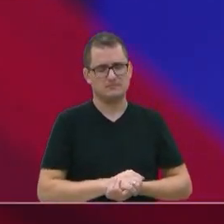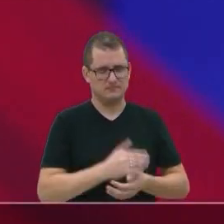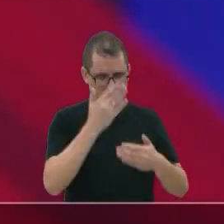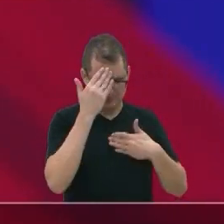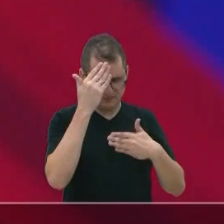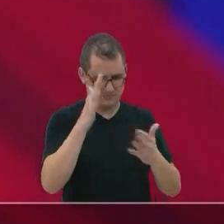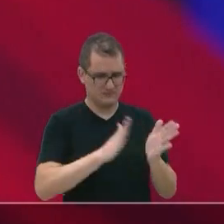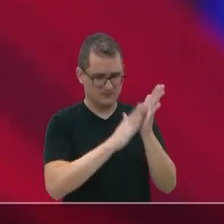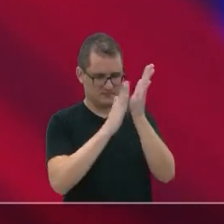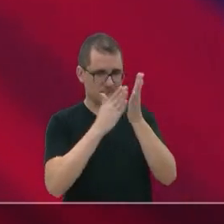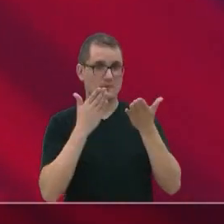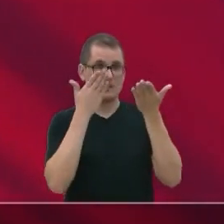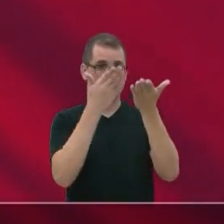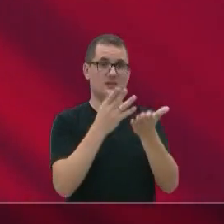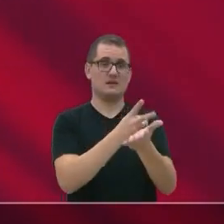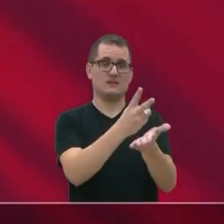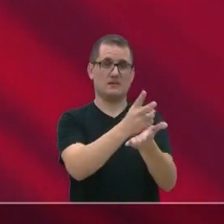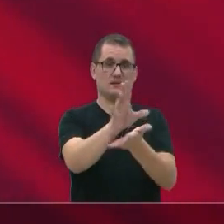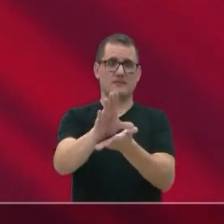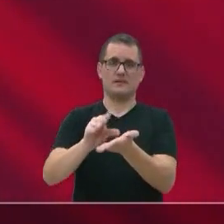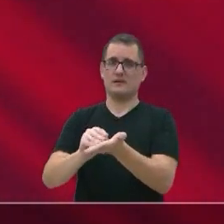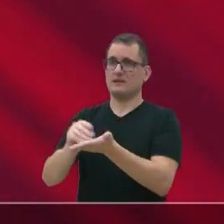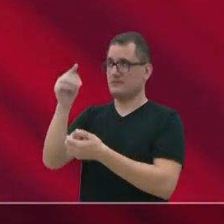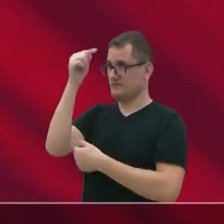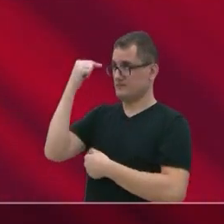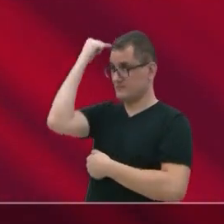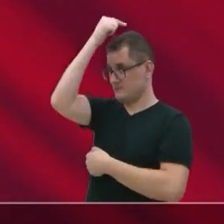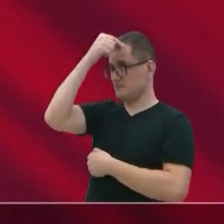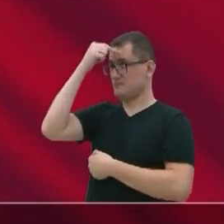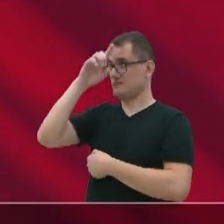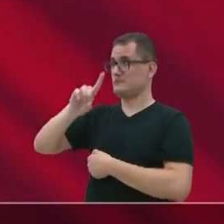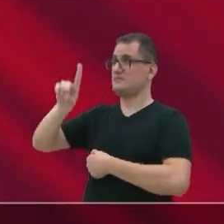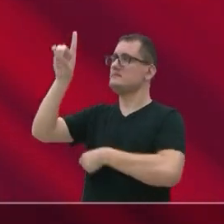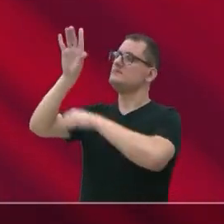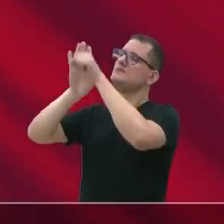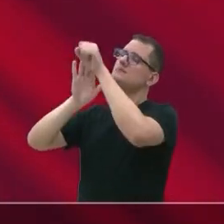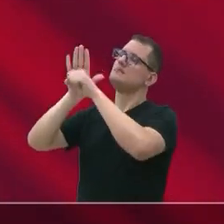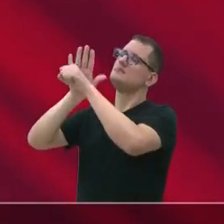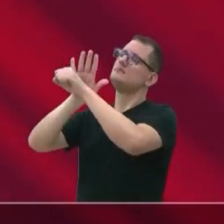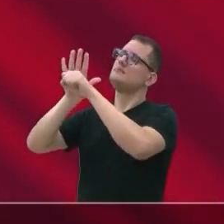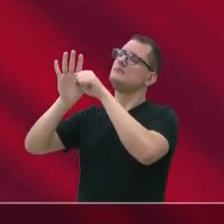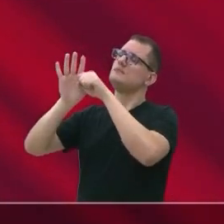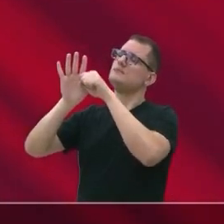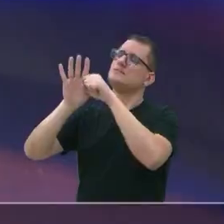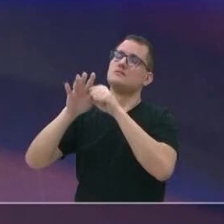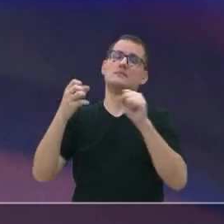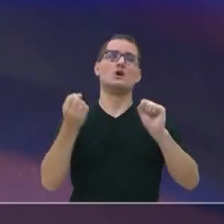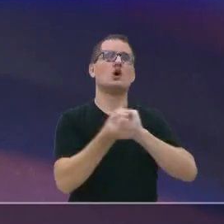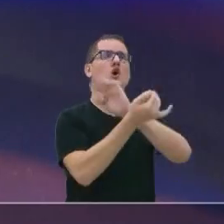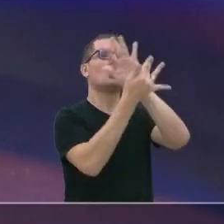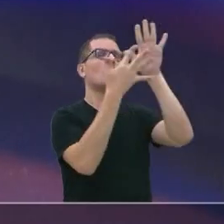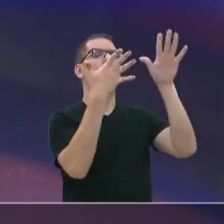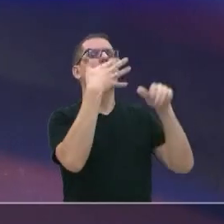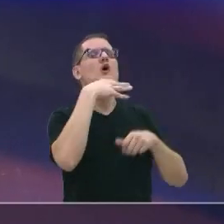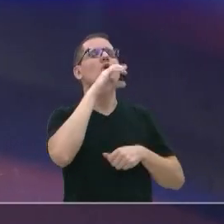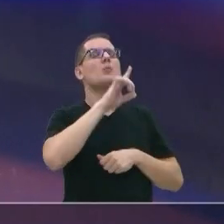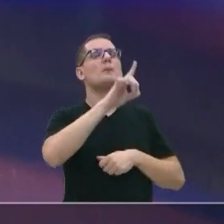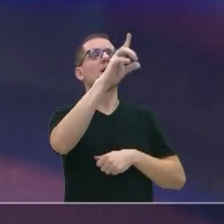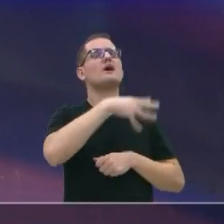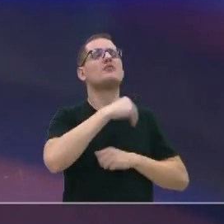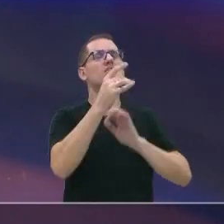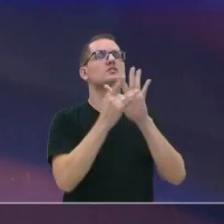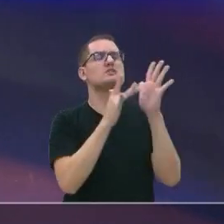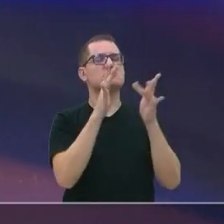Graças e louvores se deem a cada momento ao Santíssimo e Diviníssimo Sacramento. Glória ao Pai, ao